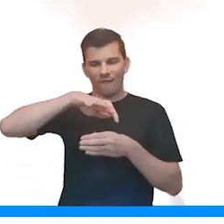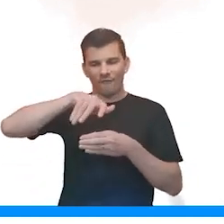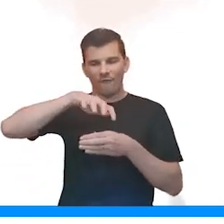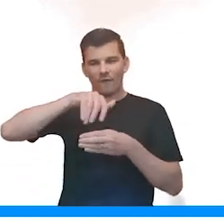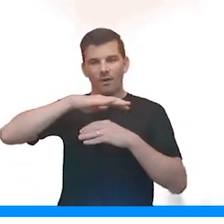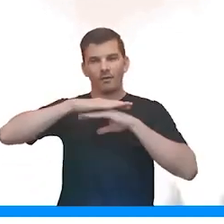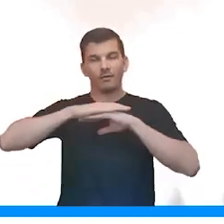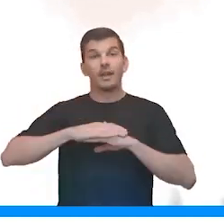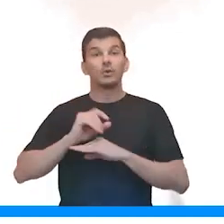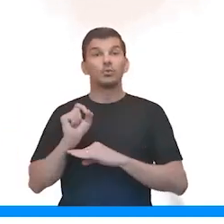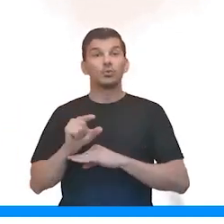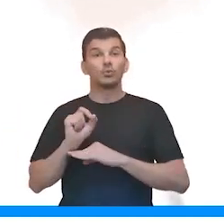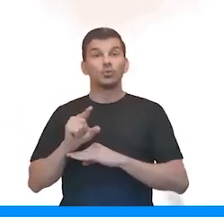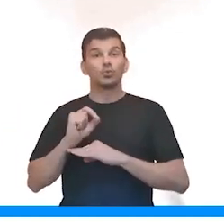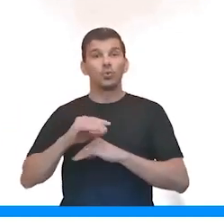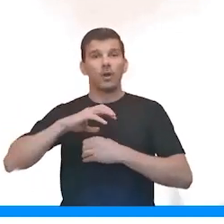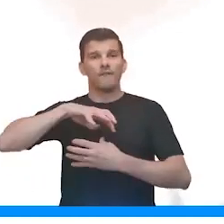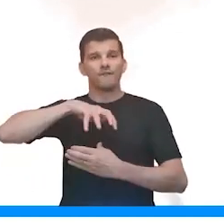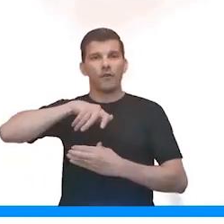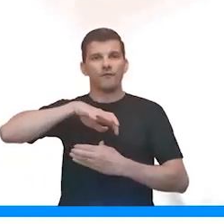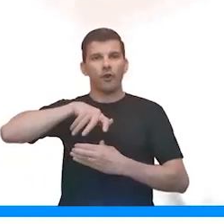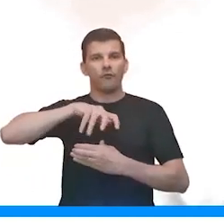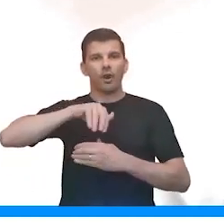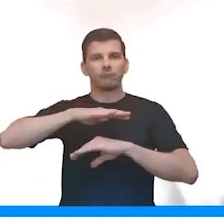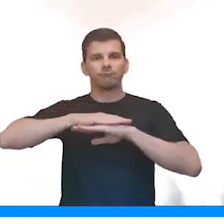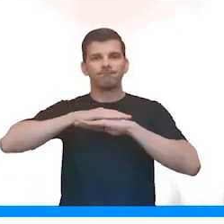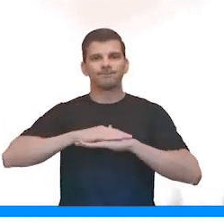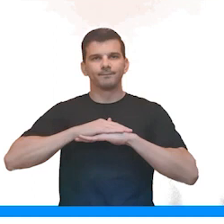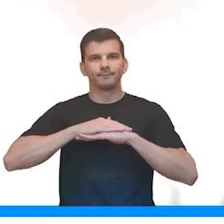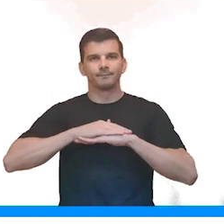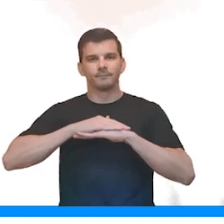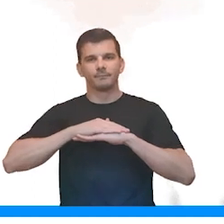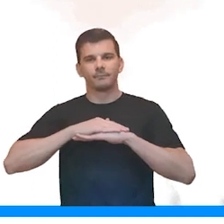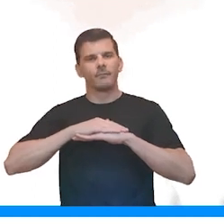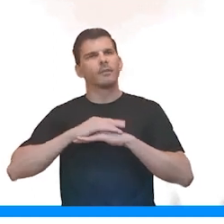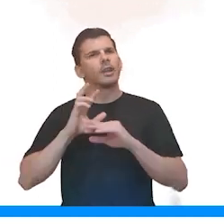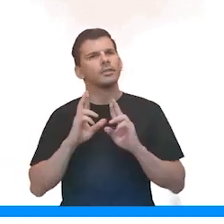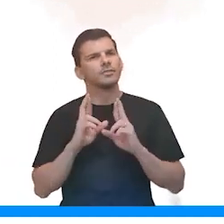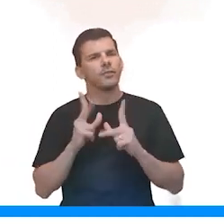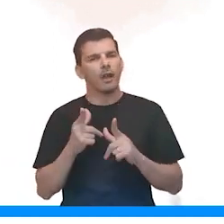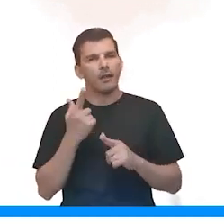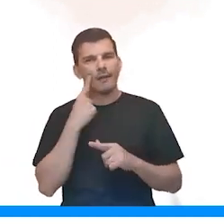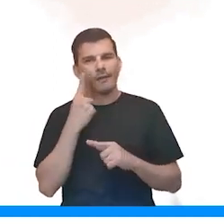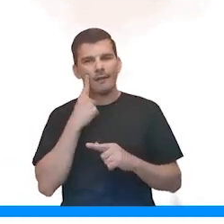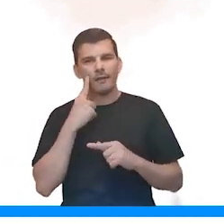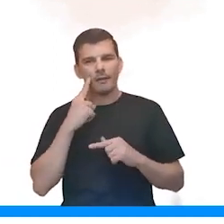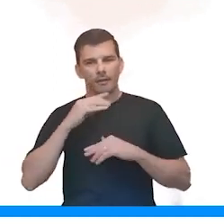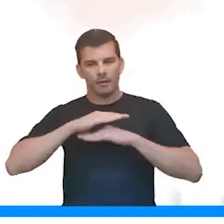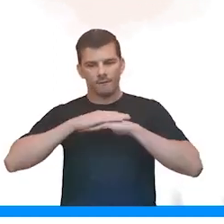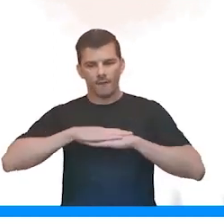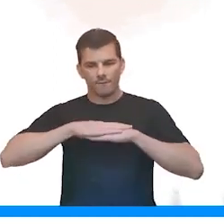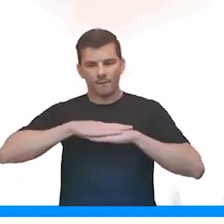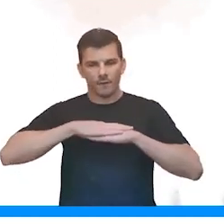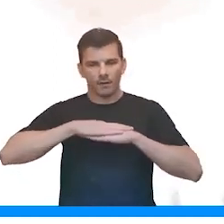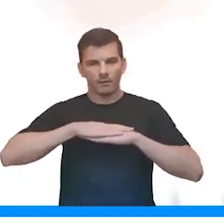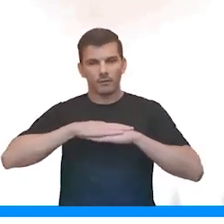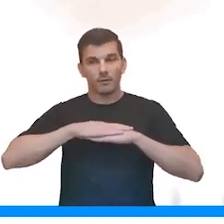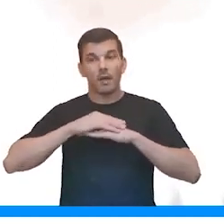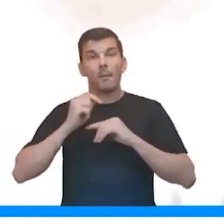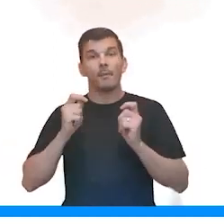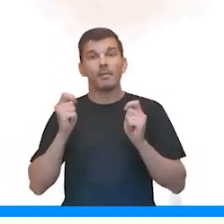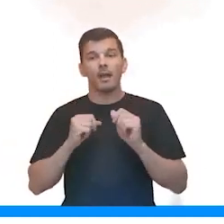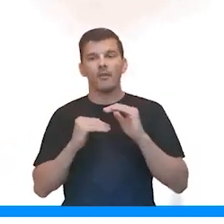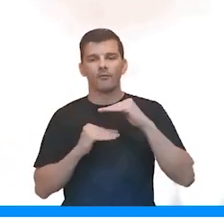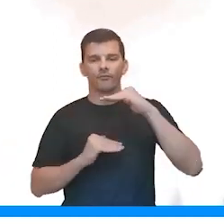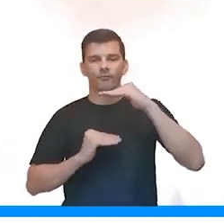paredes do recipiente por uma tampa. Essa tampinha, essa parte azul, esse disquinho azul. Só que essa tampa ela tem uma característica bem legal. Ele não